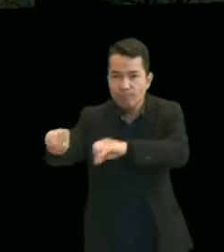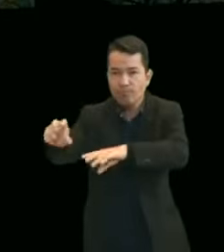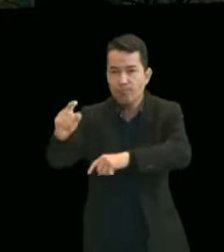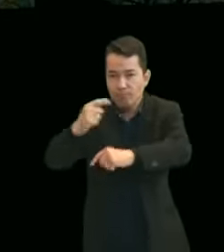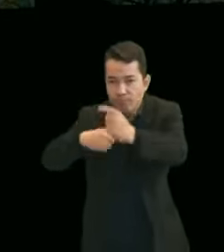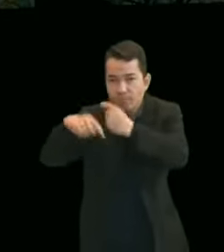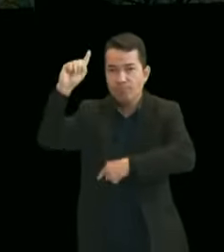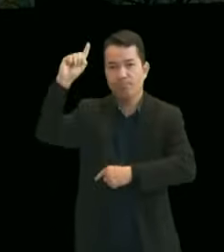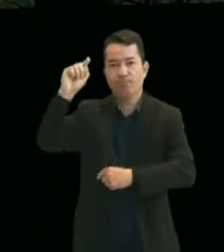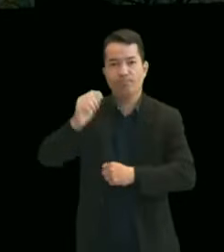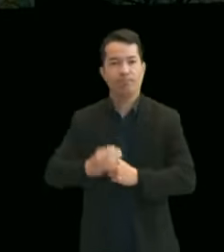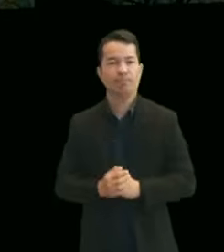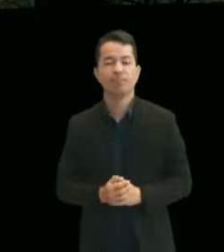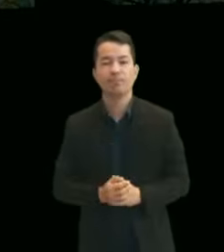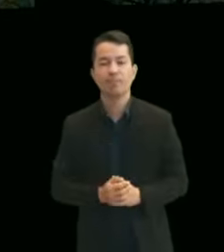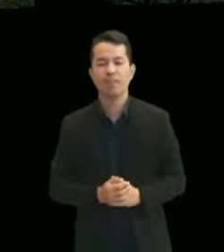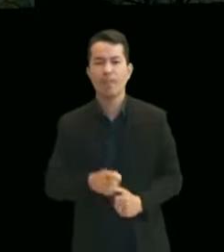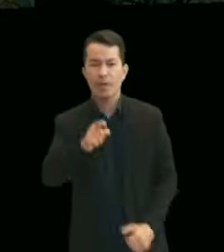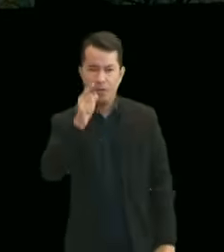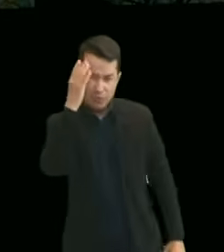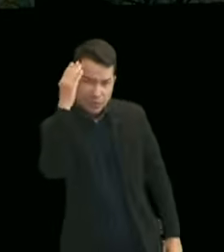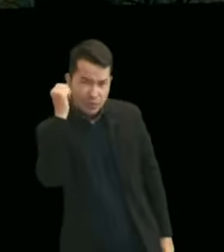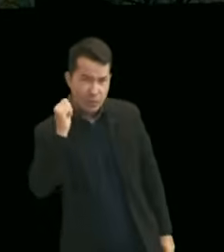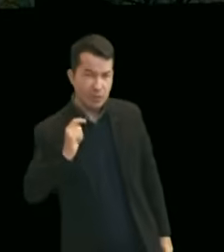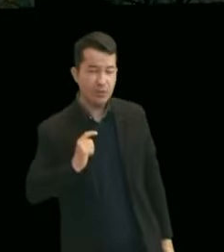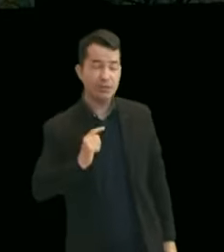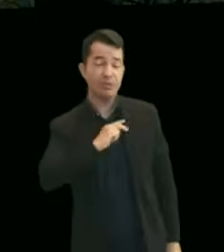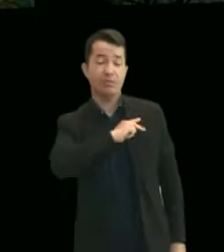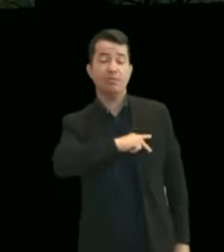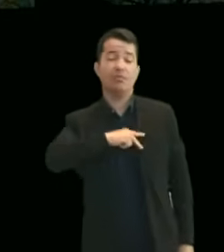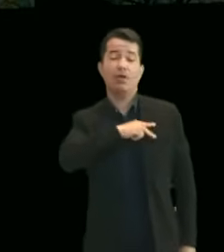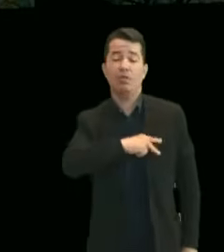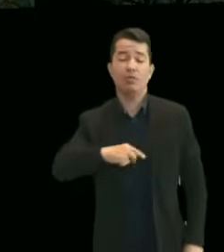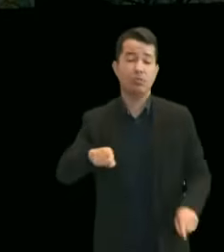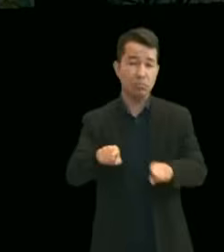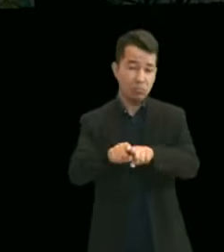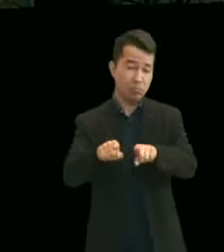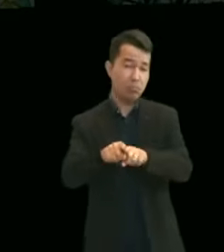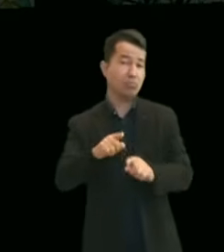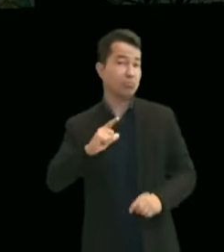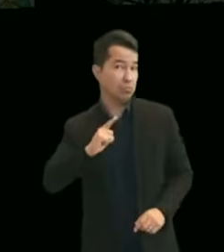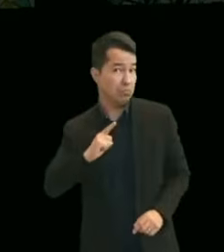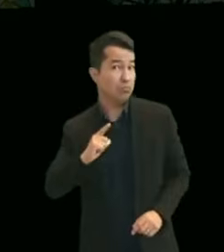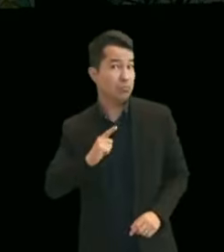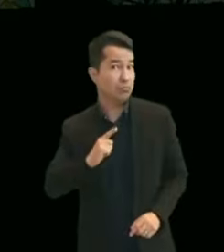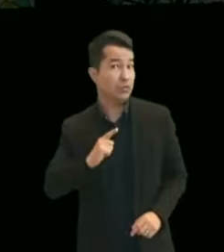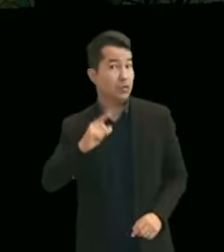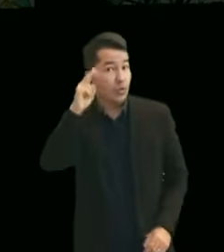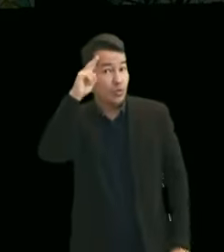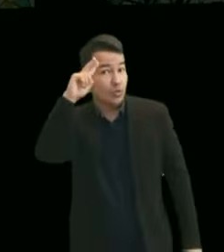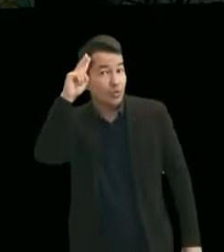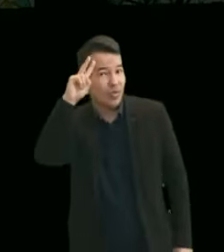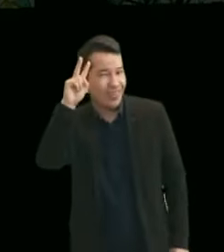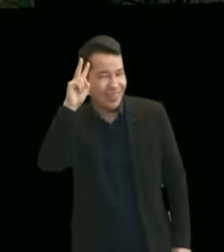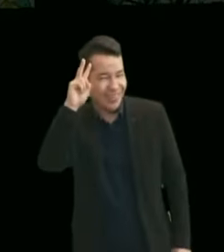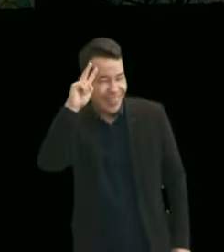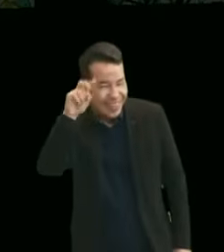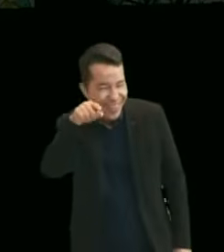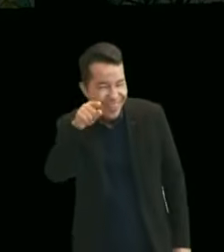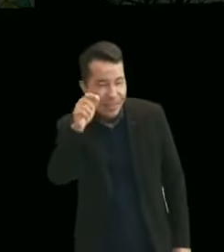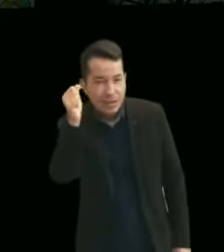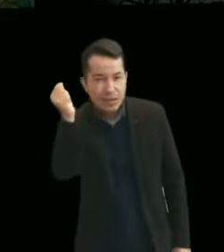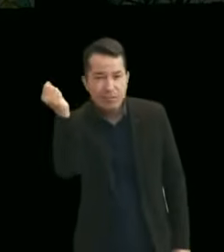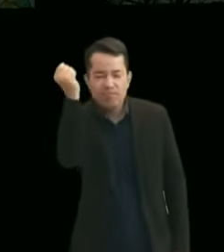ele teve uma experiência de evangelização, de conversão, eu diria que singular. Se você lembra do começo do